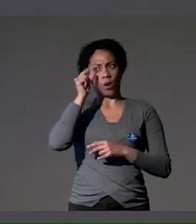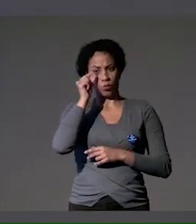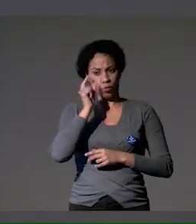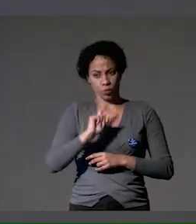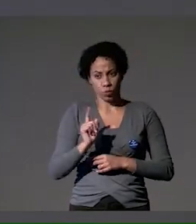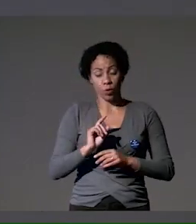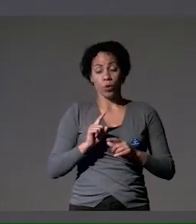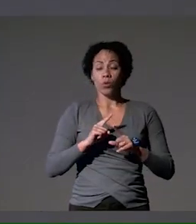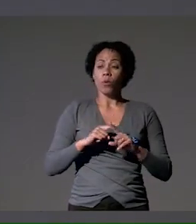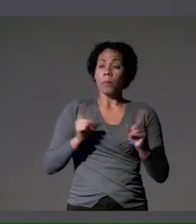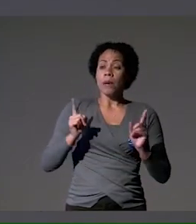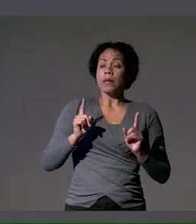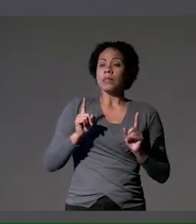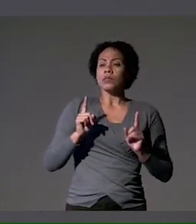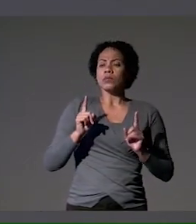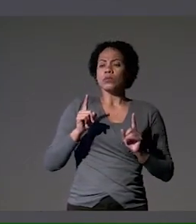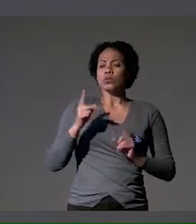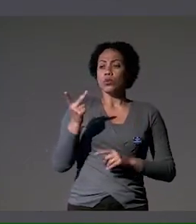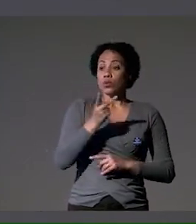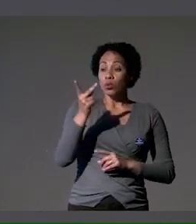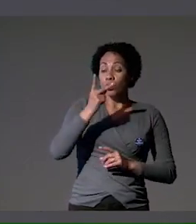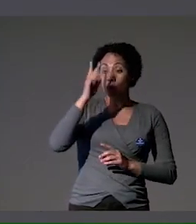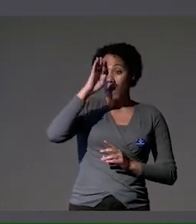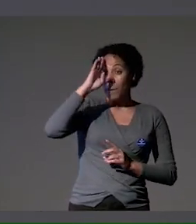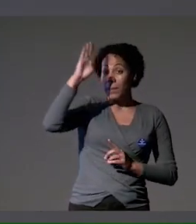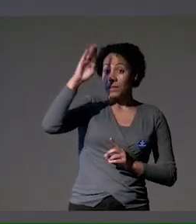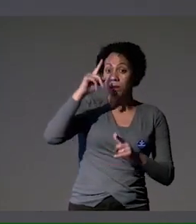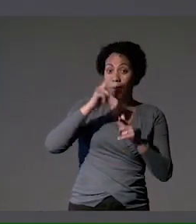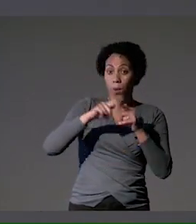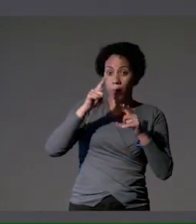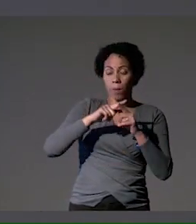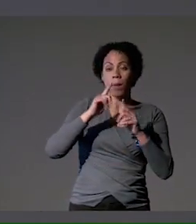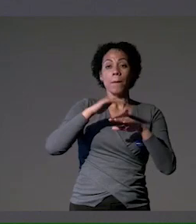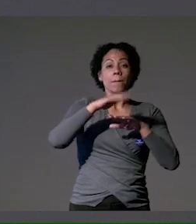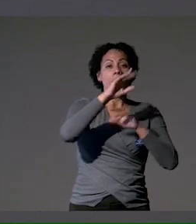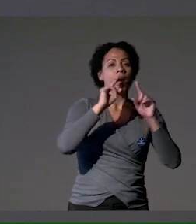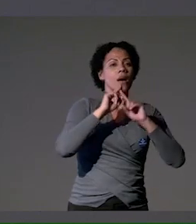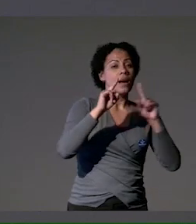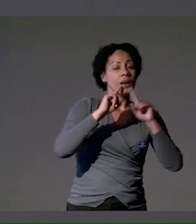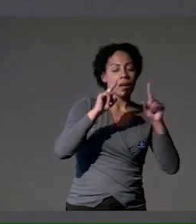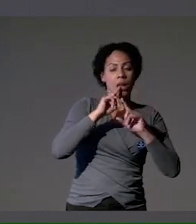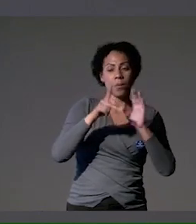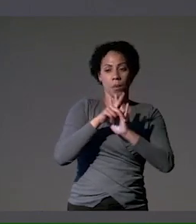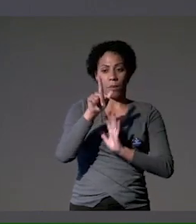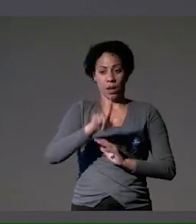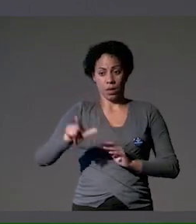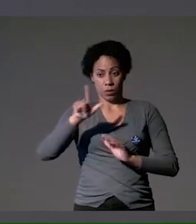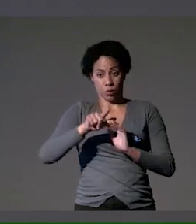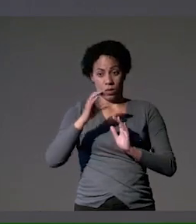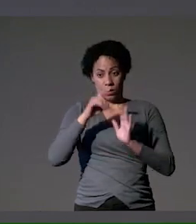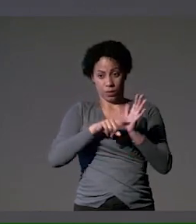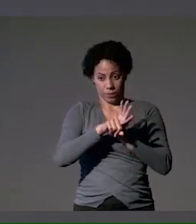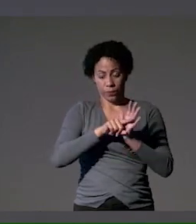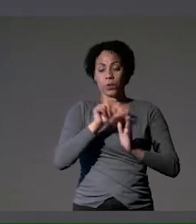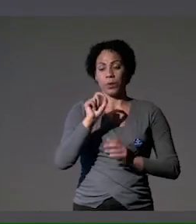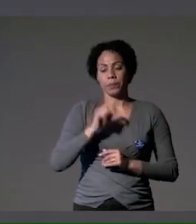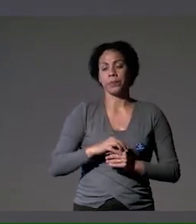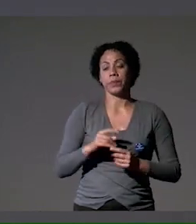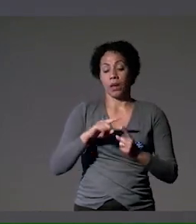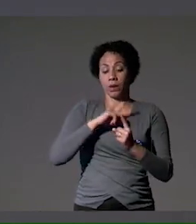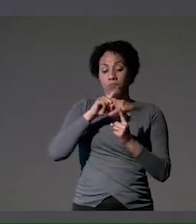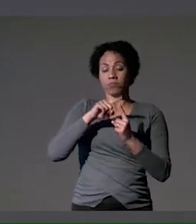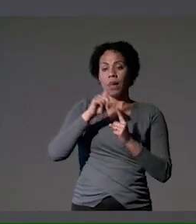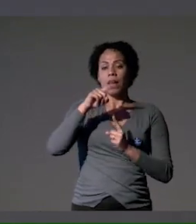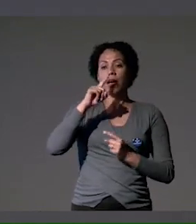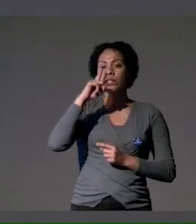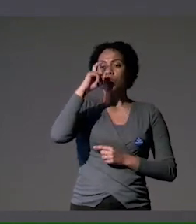Mas os dois principais problemas em termos de queixa que aparecem na literatura científica são dificuldade de iniciar o sono